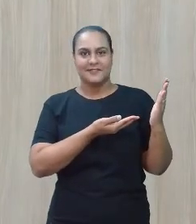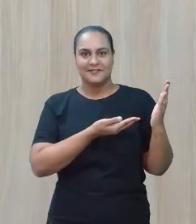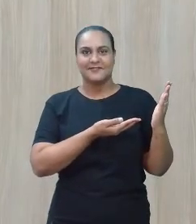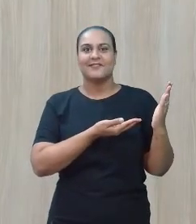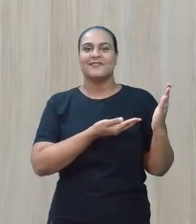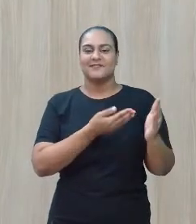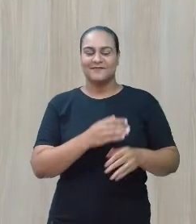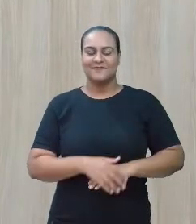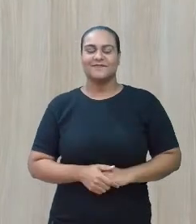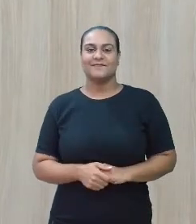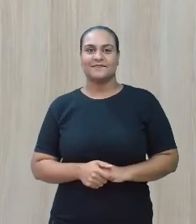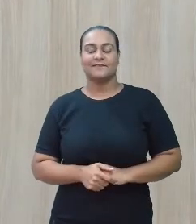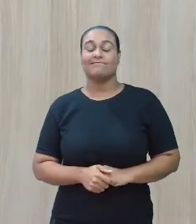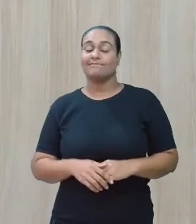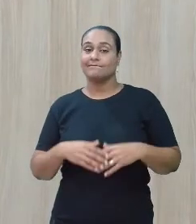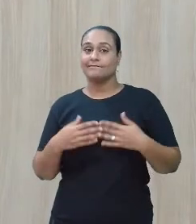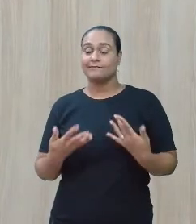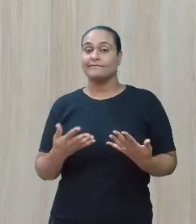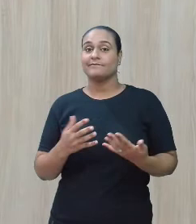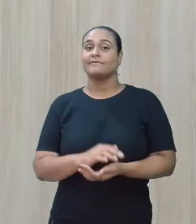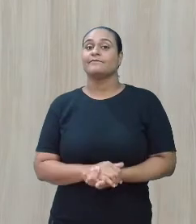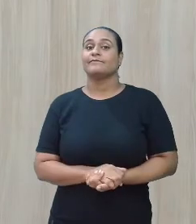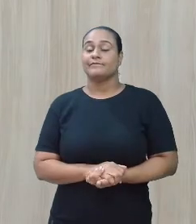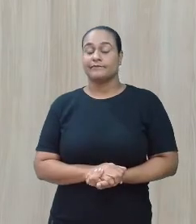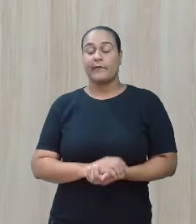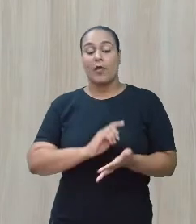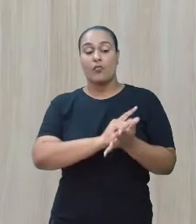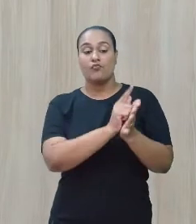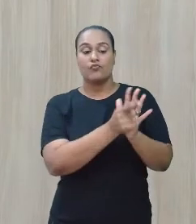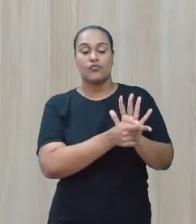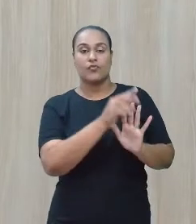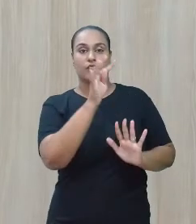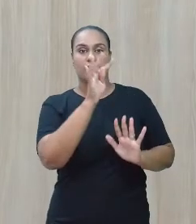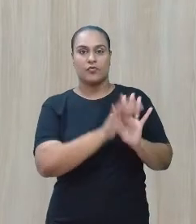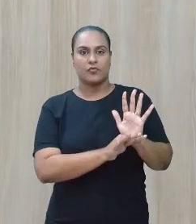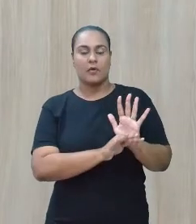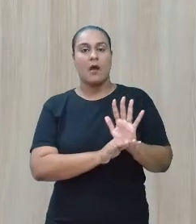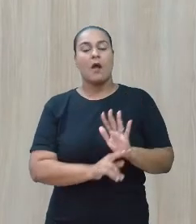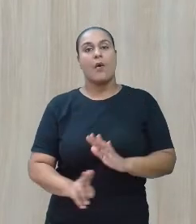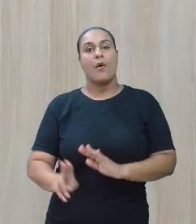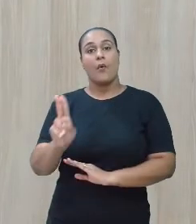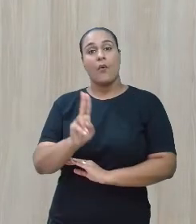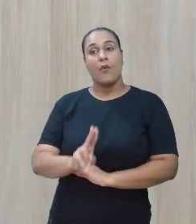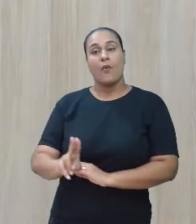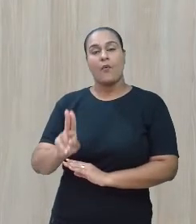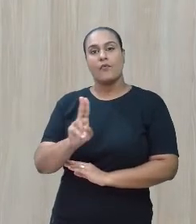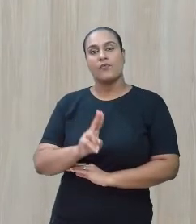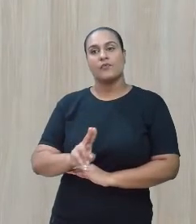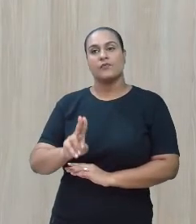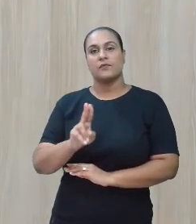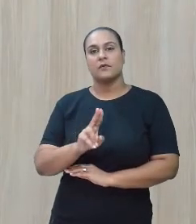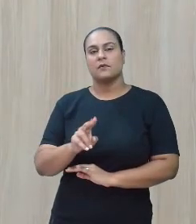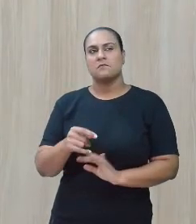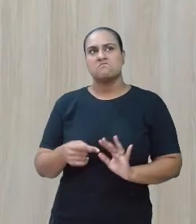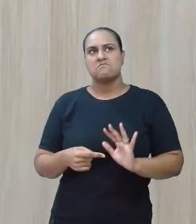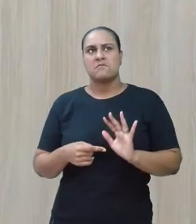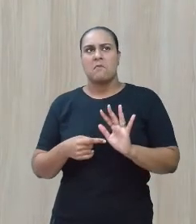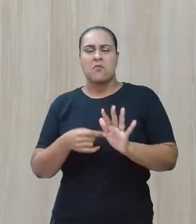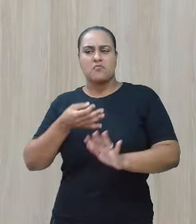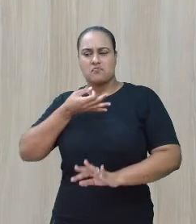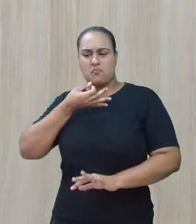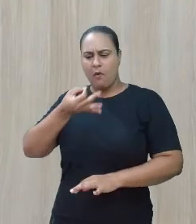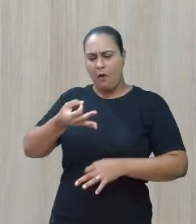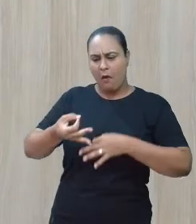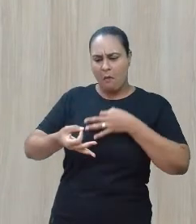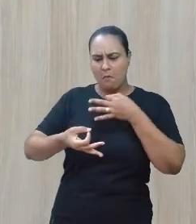imagem, muitas vezes. Então, a charge é um gênero textual usado para trazer uma crítica, às